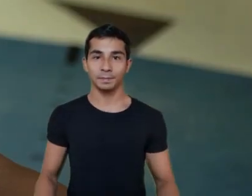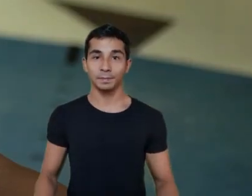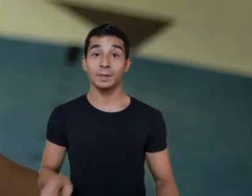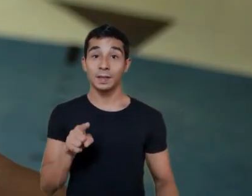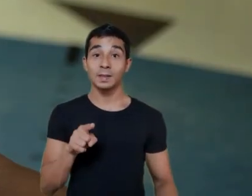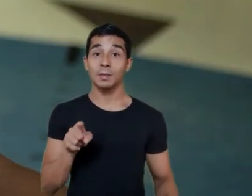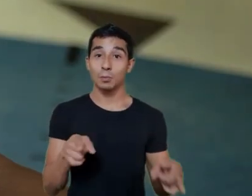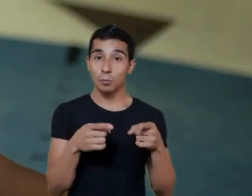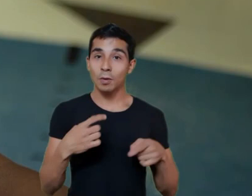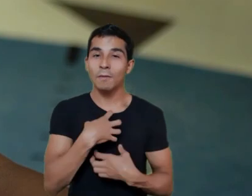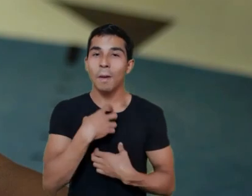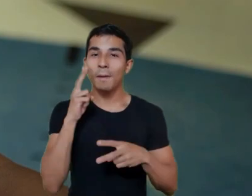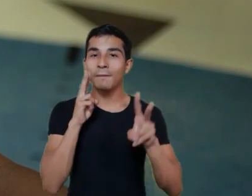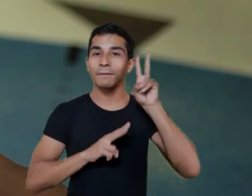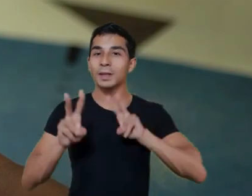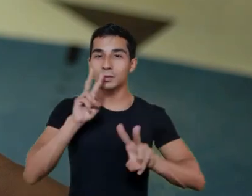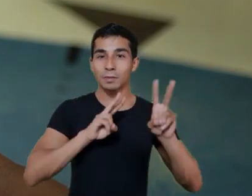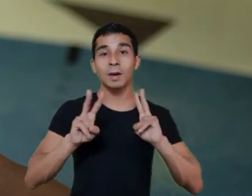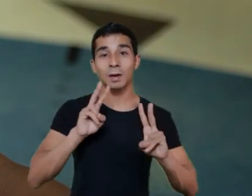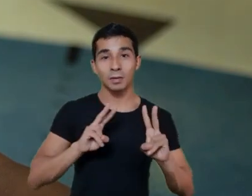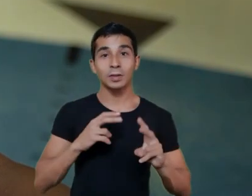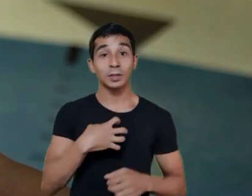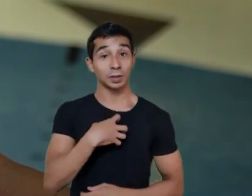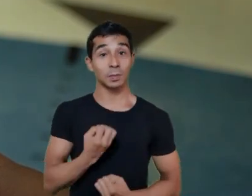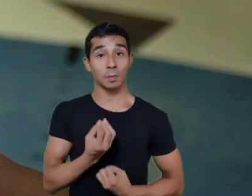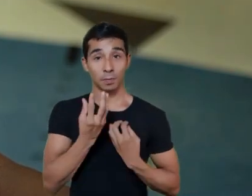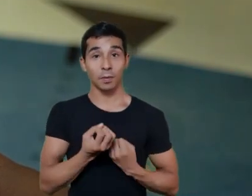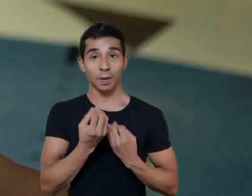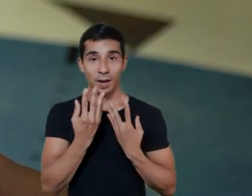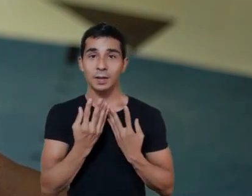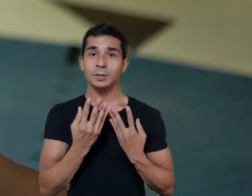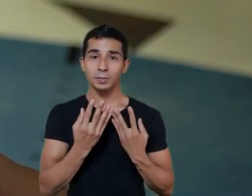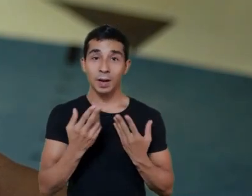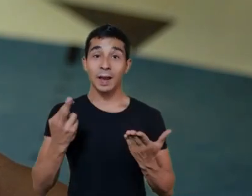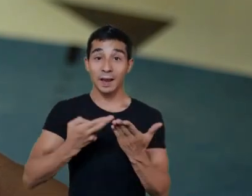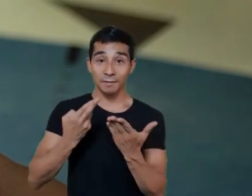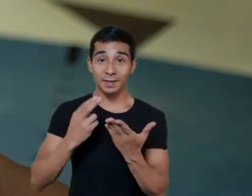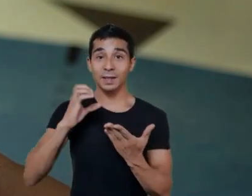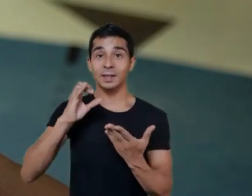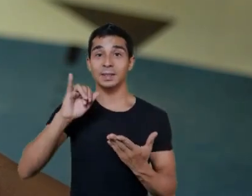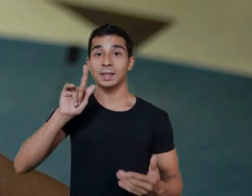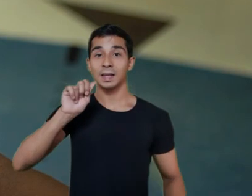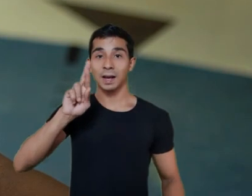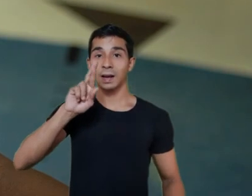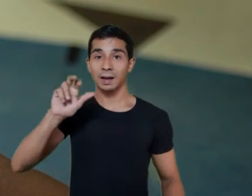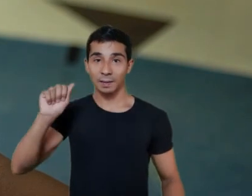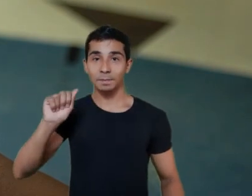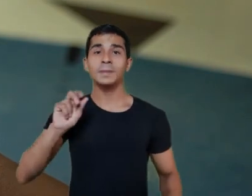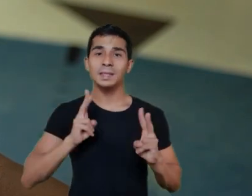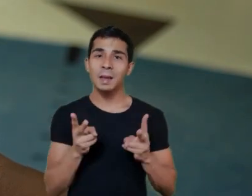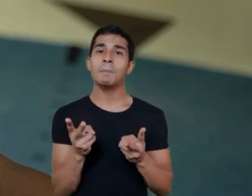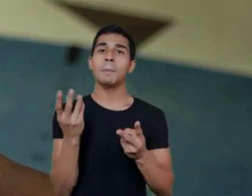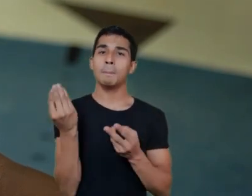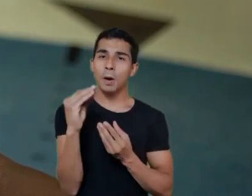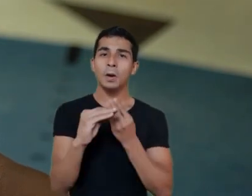visualidade do álbum foi um reencontro com a sintonia poética que nós praticávamos em cada edição da revista Cigarra. Era um momento onde